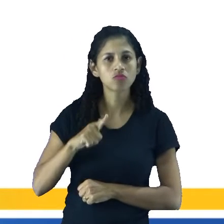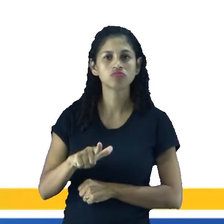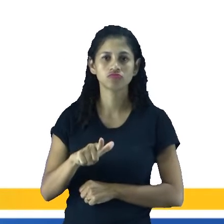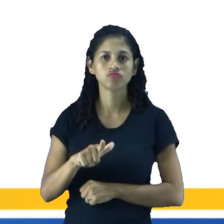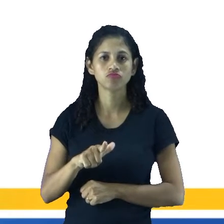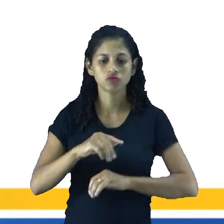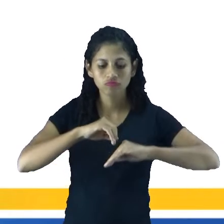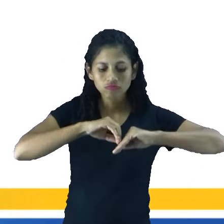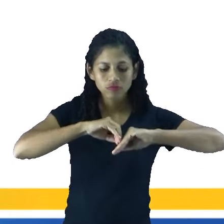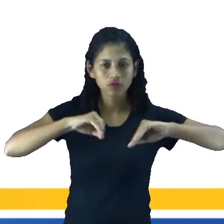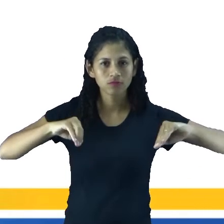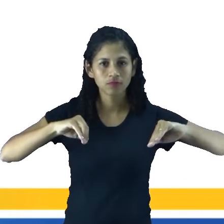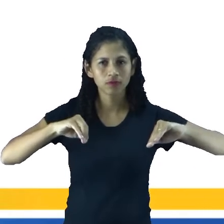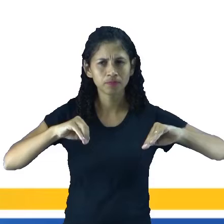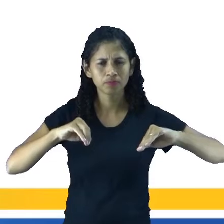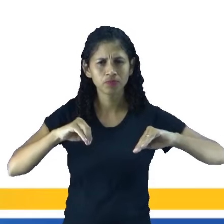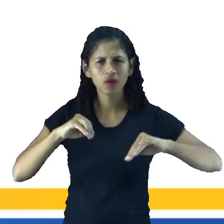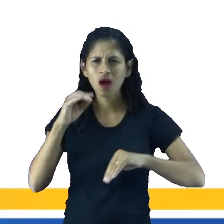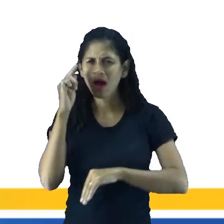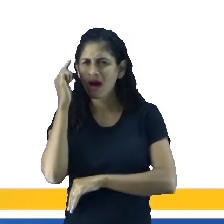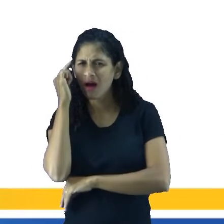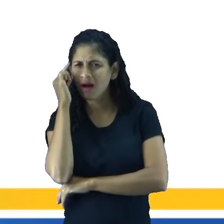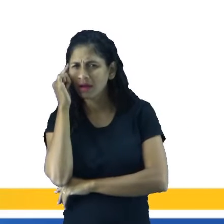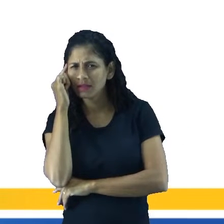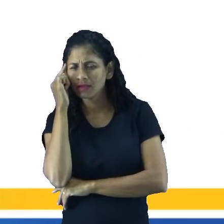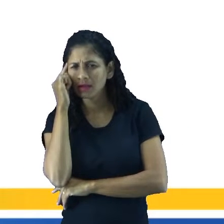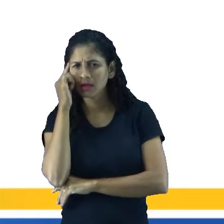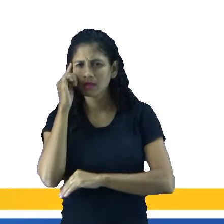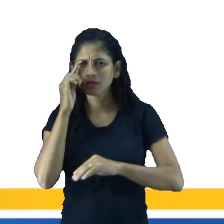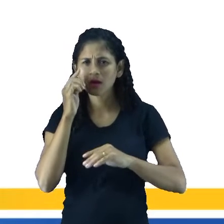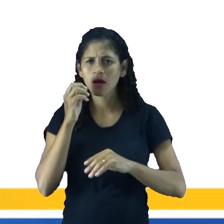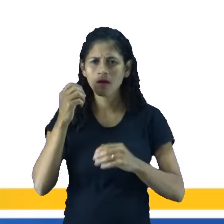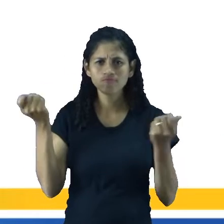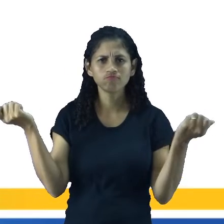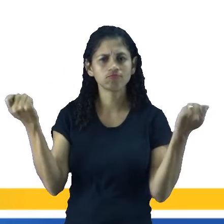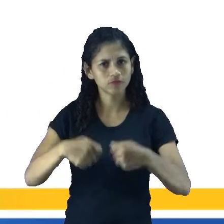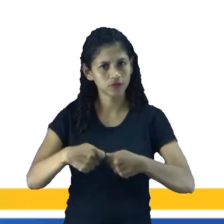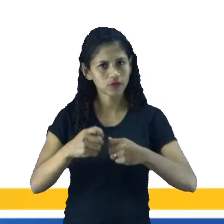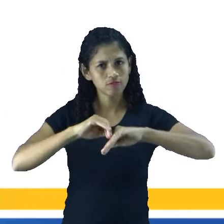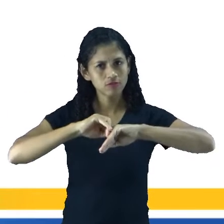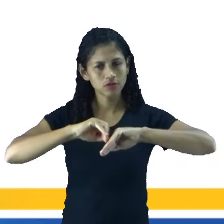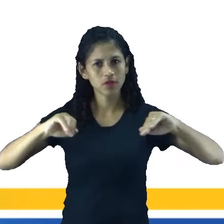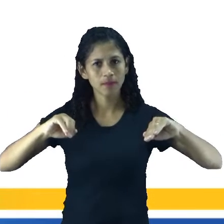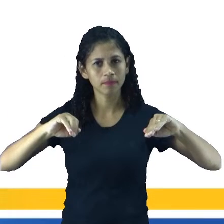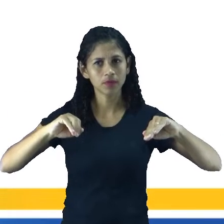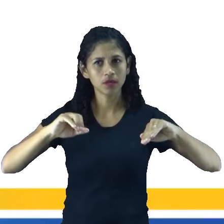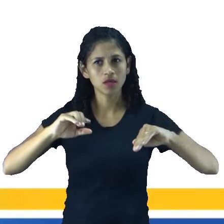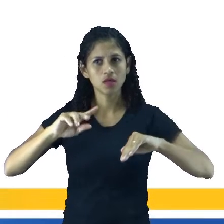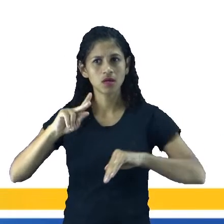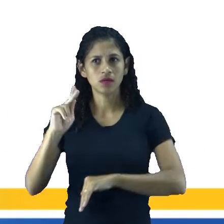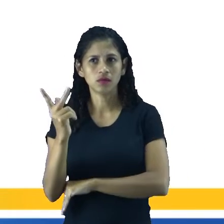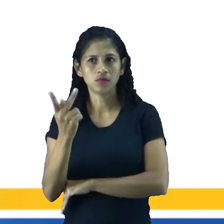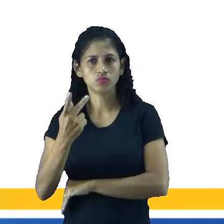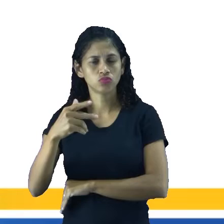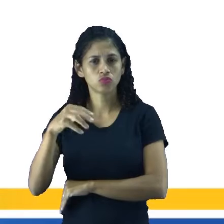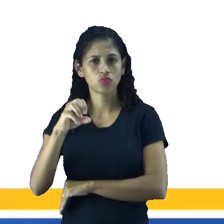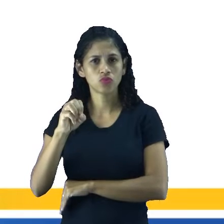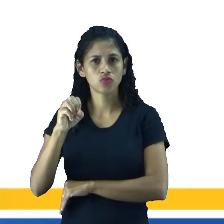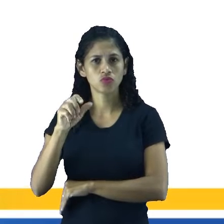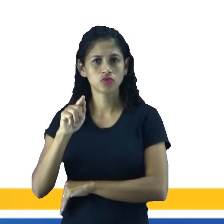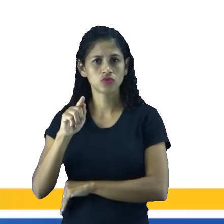para vocês, né? Será que é possível separar os componentes de uma mistura homogênea, como açúcar comum dissolvido em